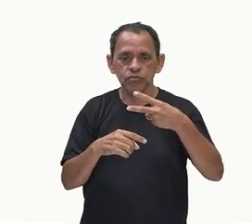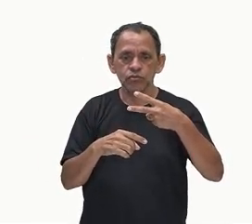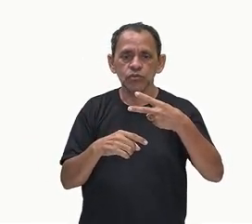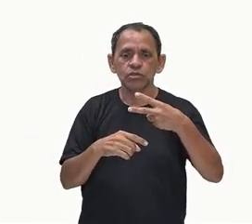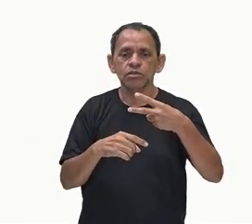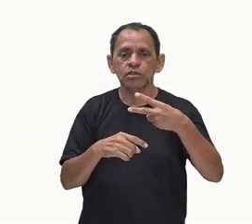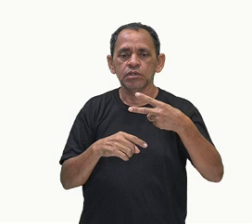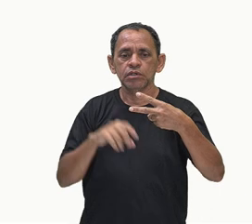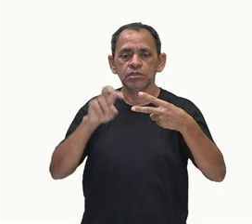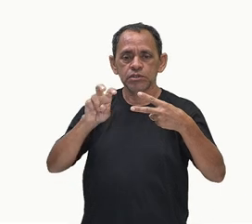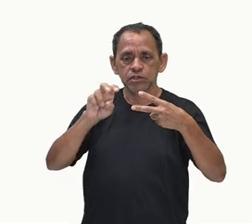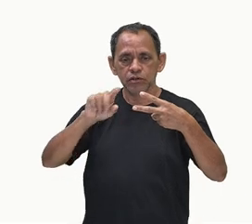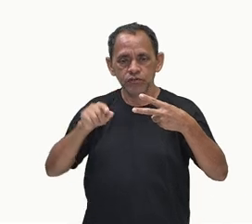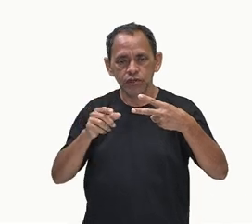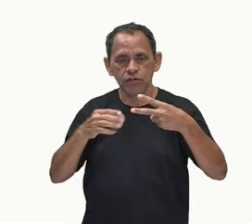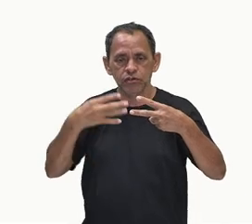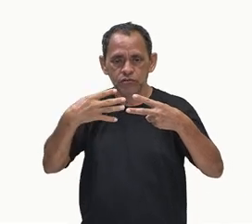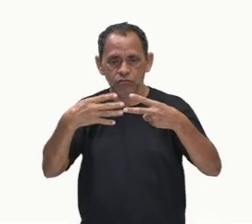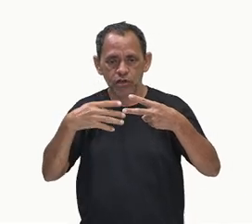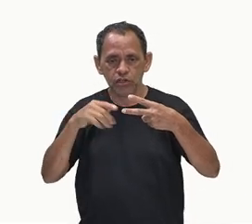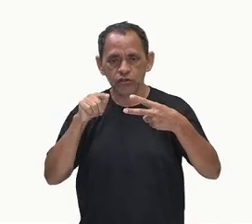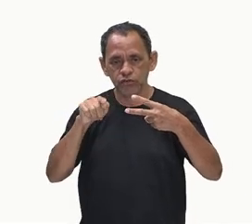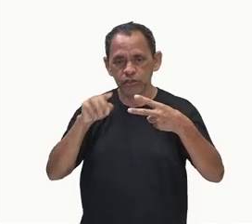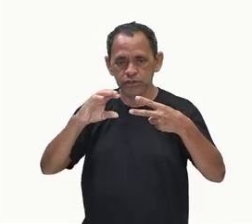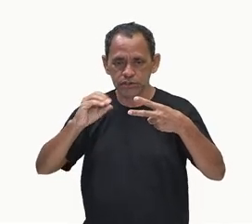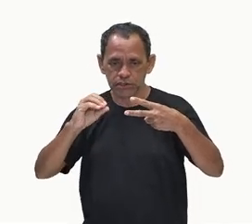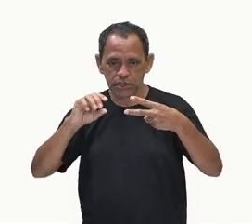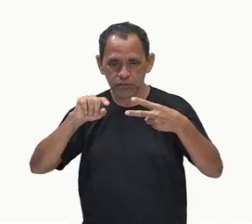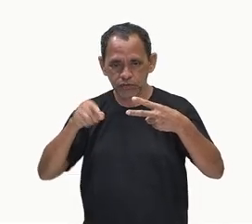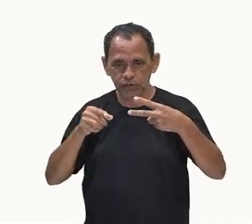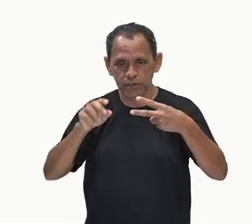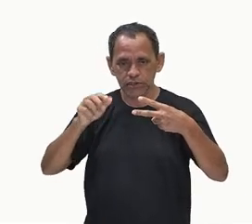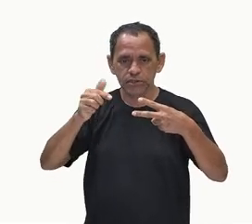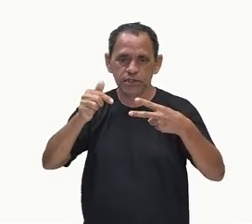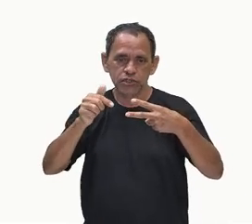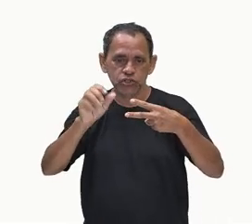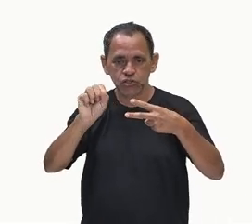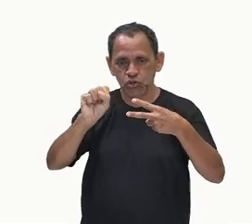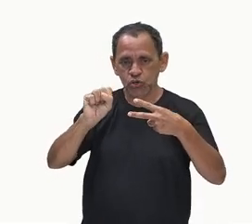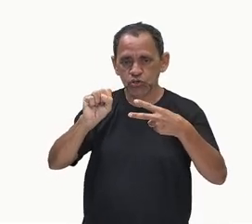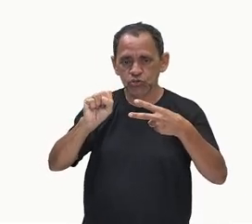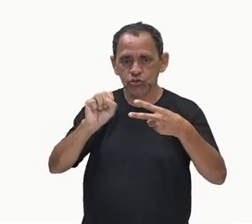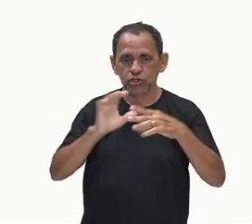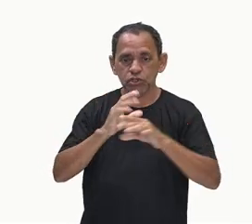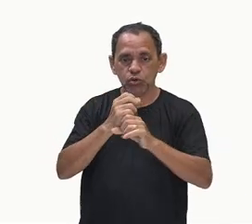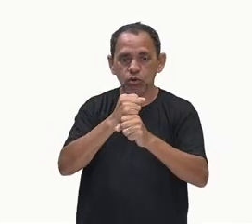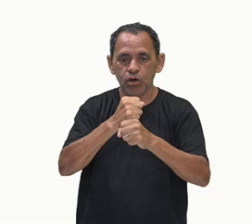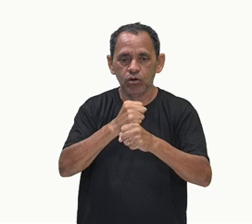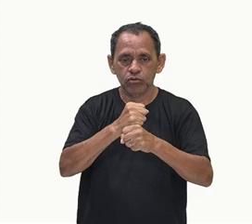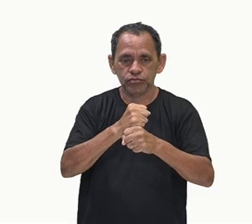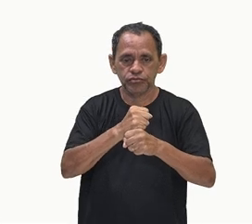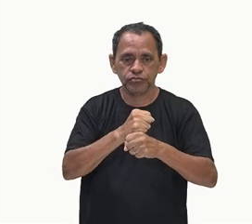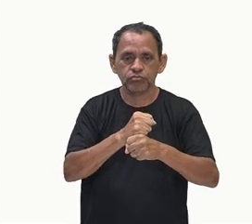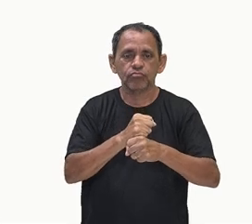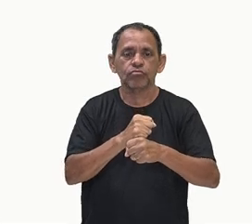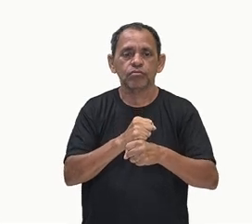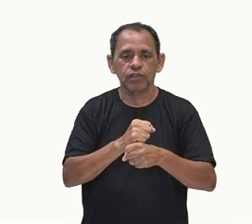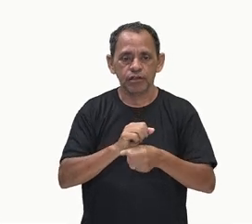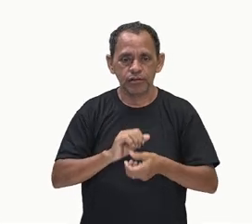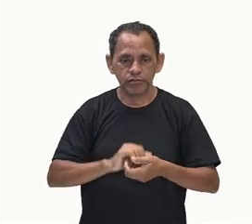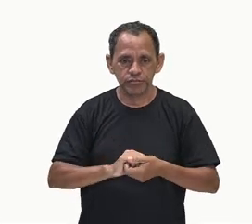x 0,78 AC vai ser igual 5,4